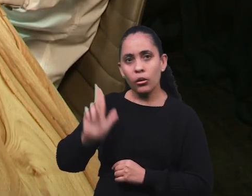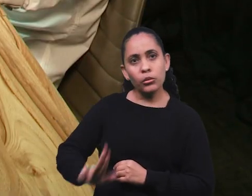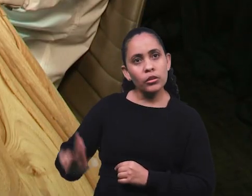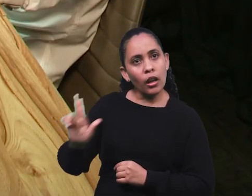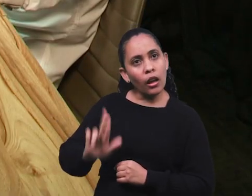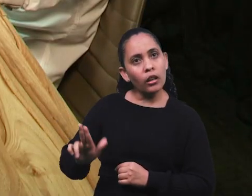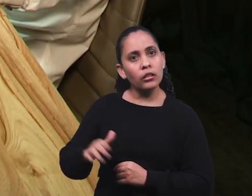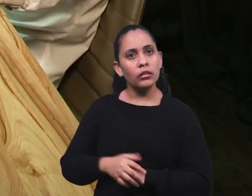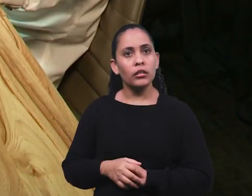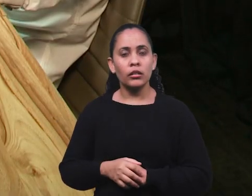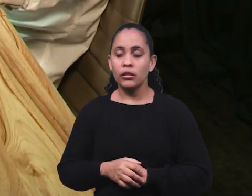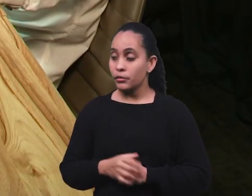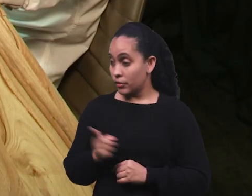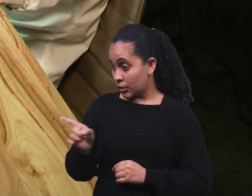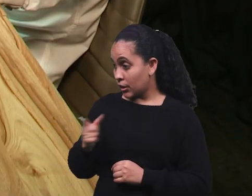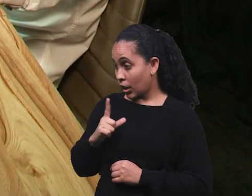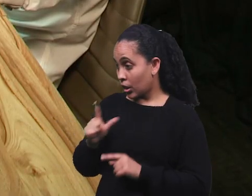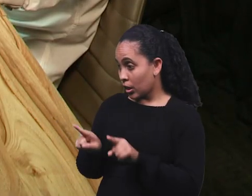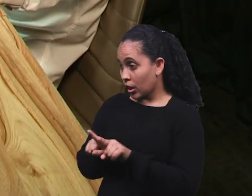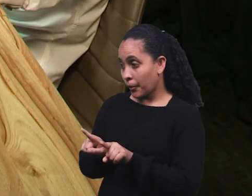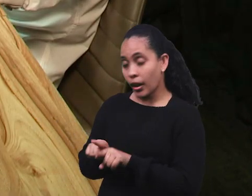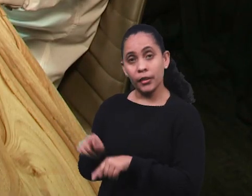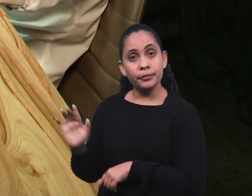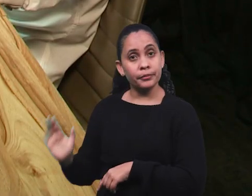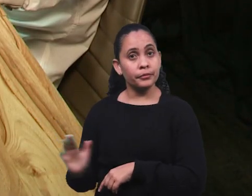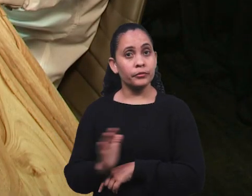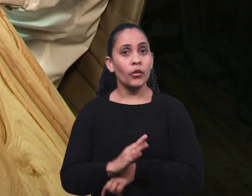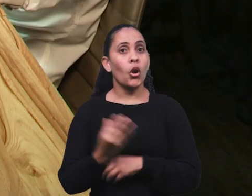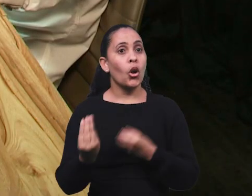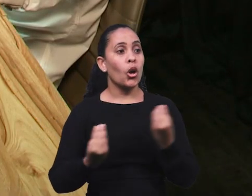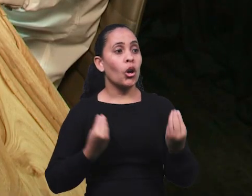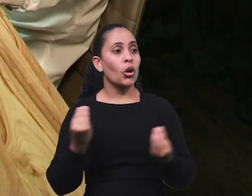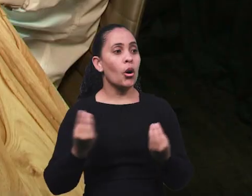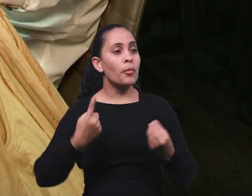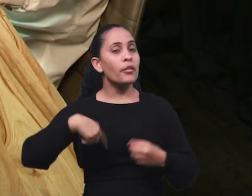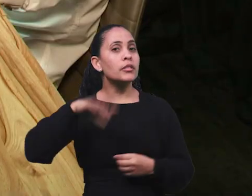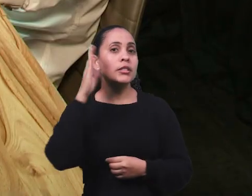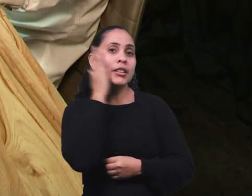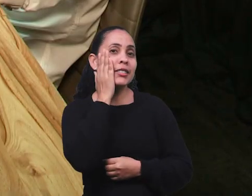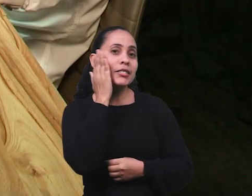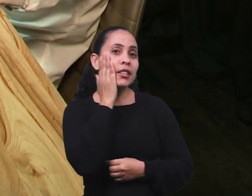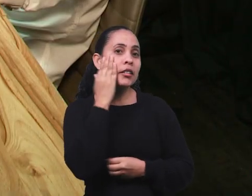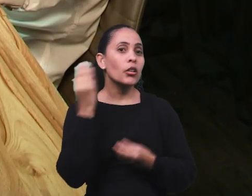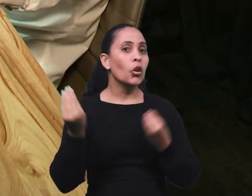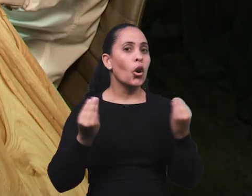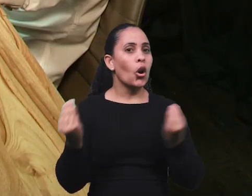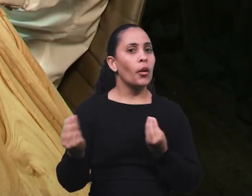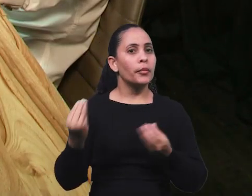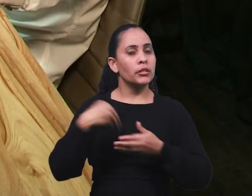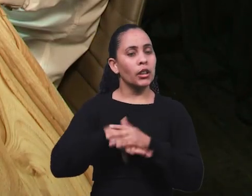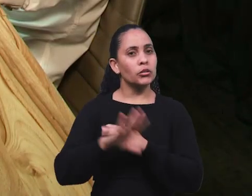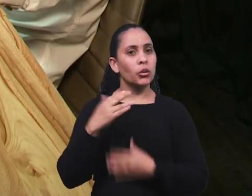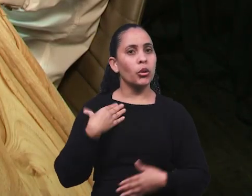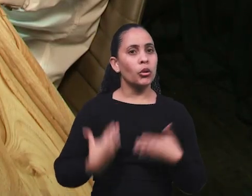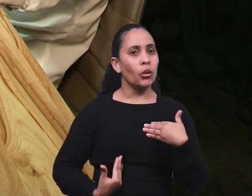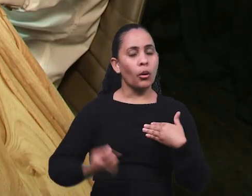usada e Josué também. Como vocês entendem isso dentro do corpo? Vocês estão ali,